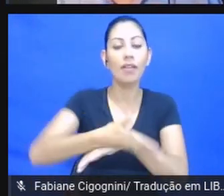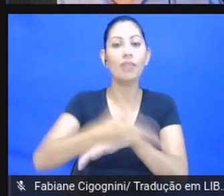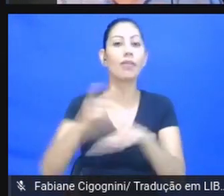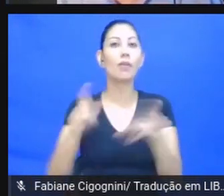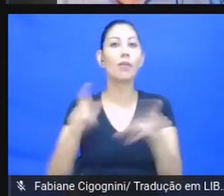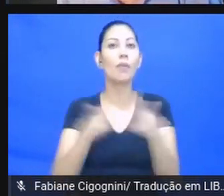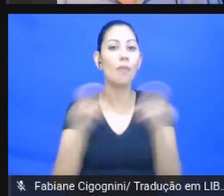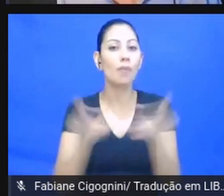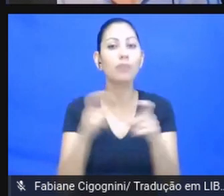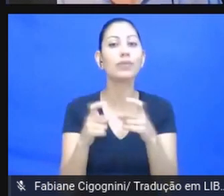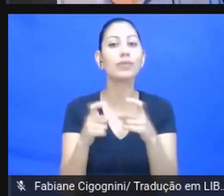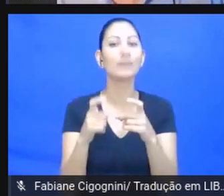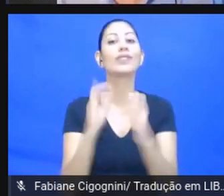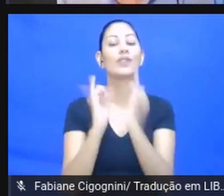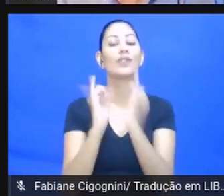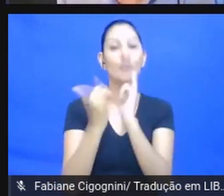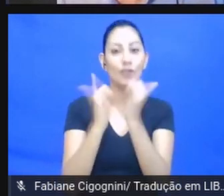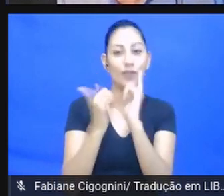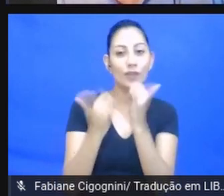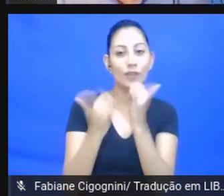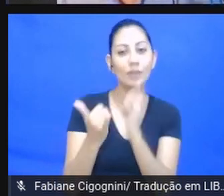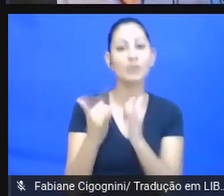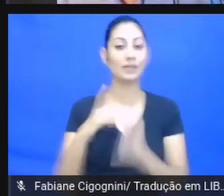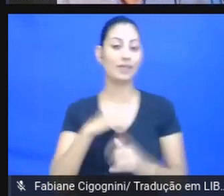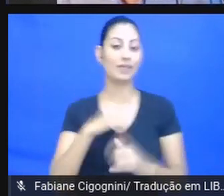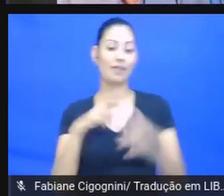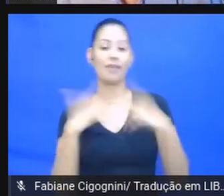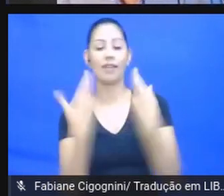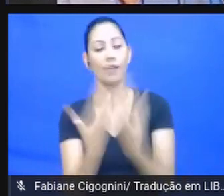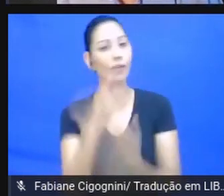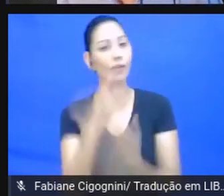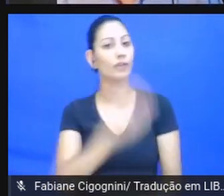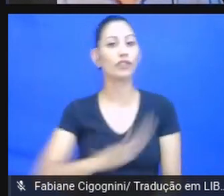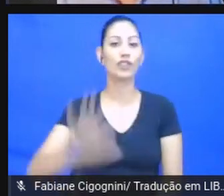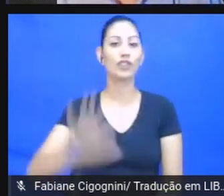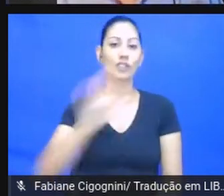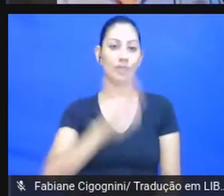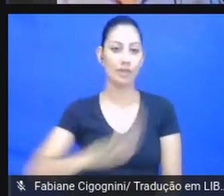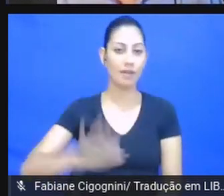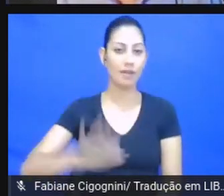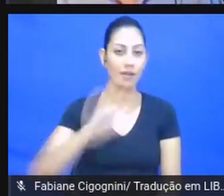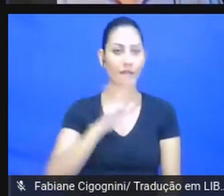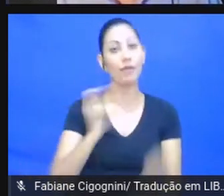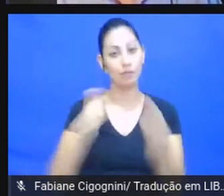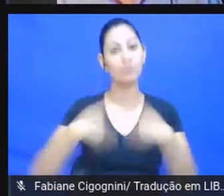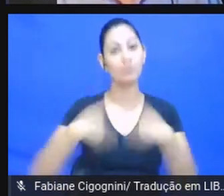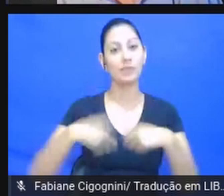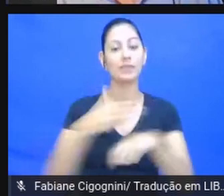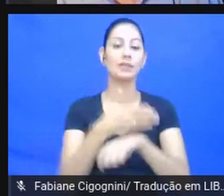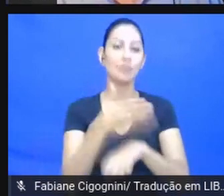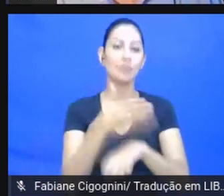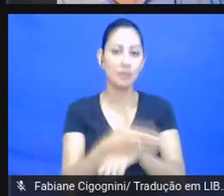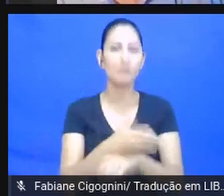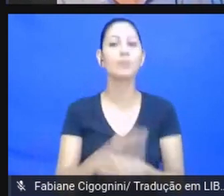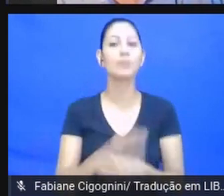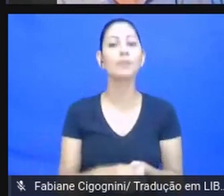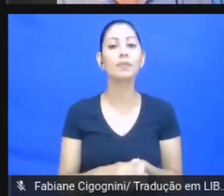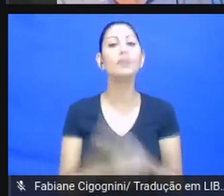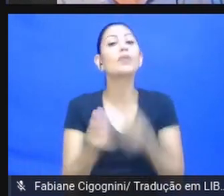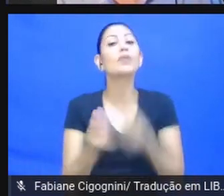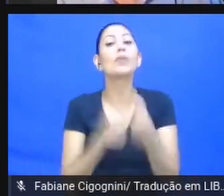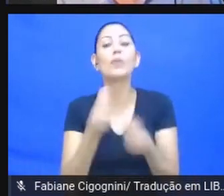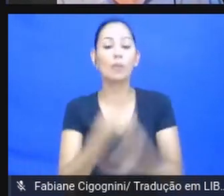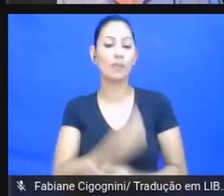todo, privadas, públicas, e a importância que está por trás de tudo isso, que é de viver uma